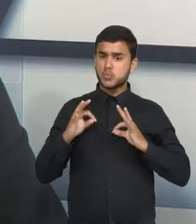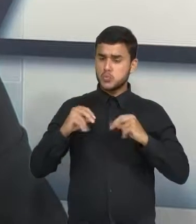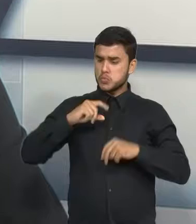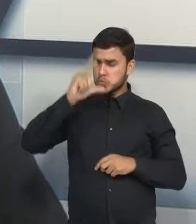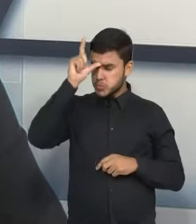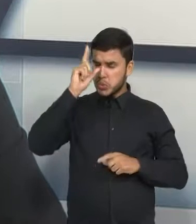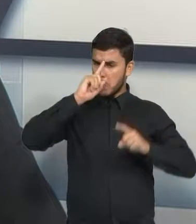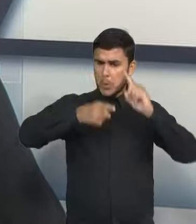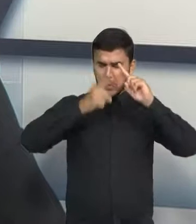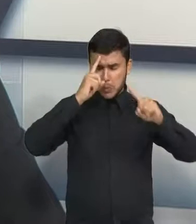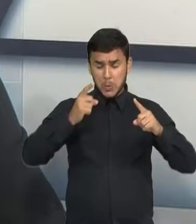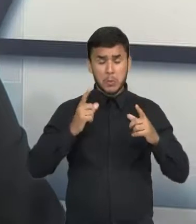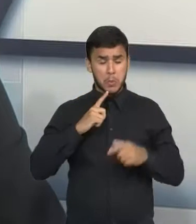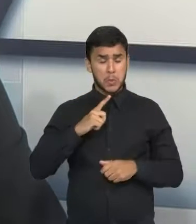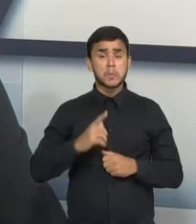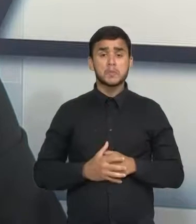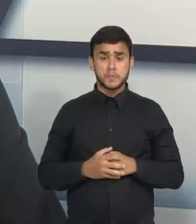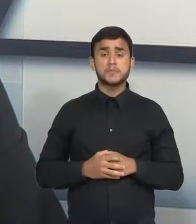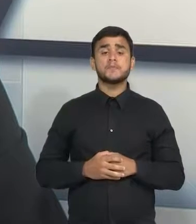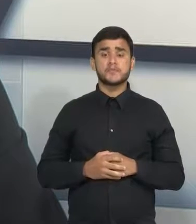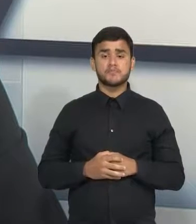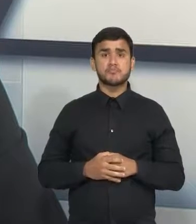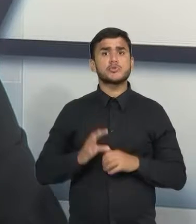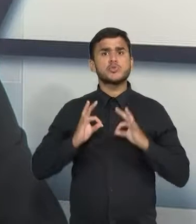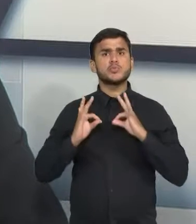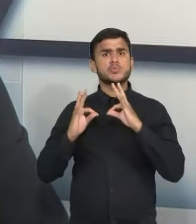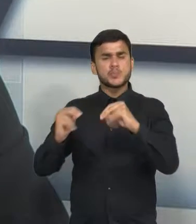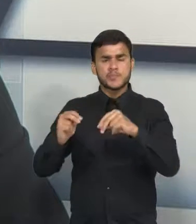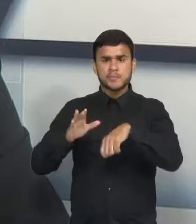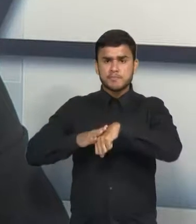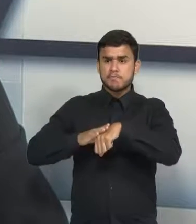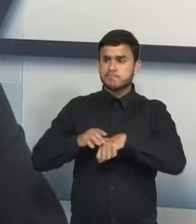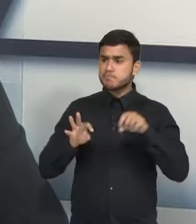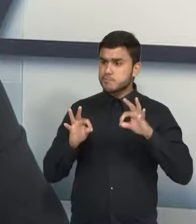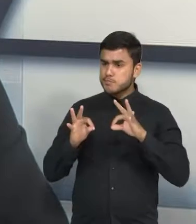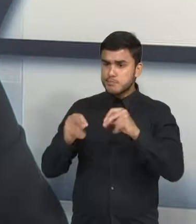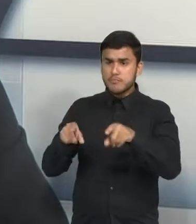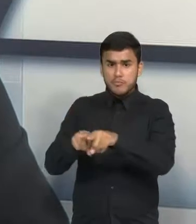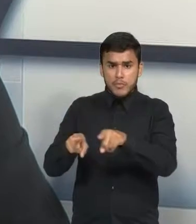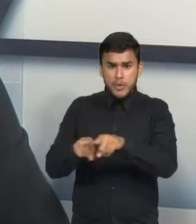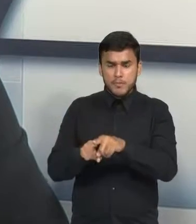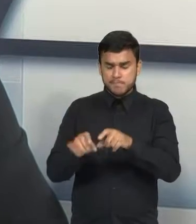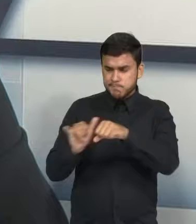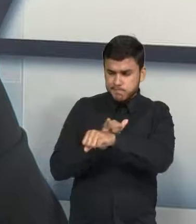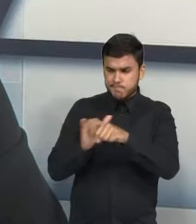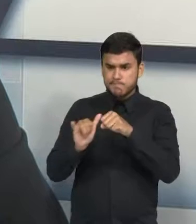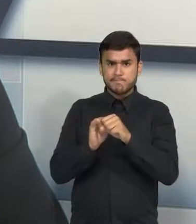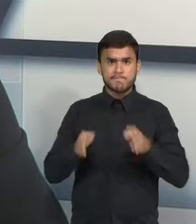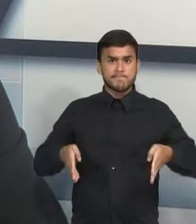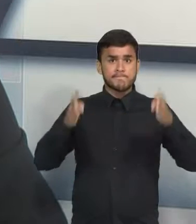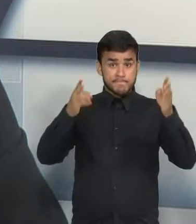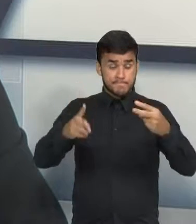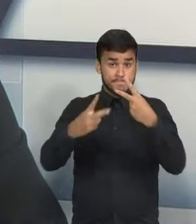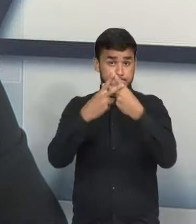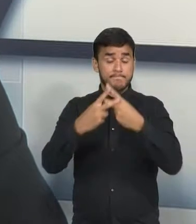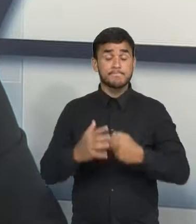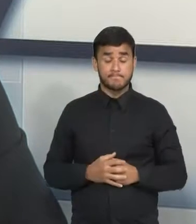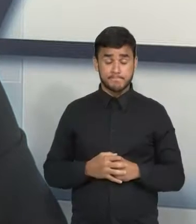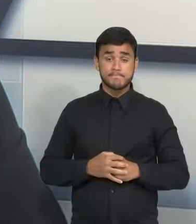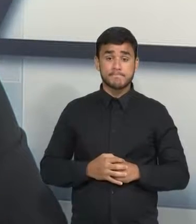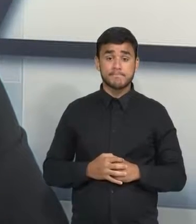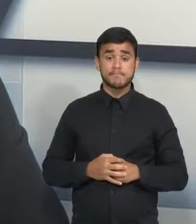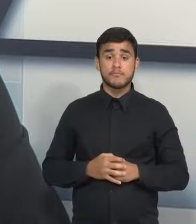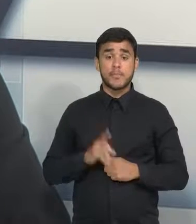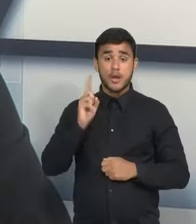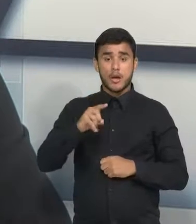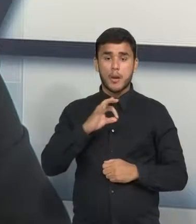ações criminosas praticadas por quadrilhas organizadas de dentro de penitenciárias. Jungmann participou do evento promovido pela